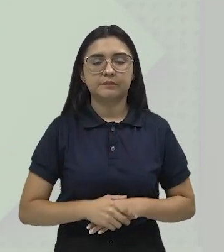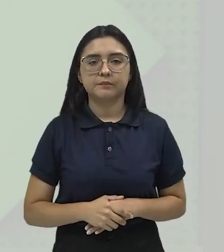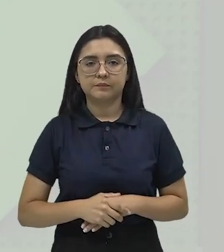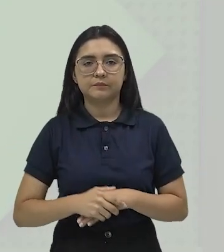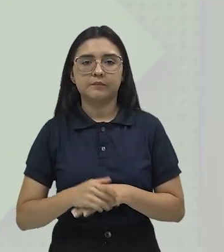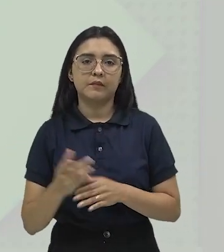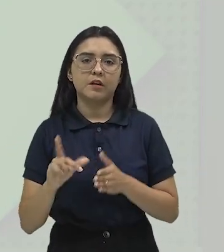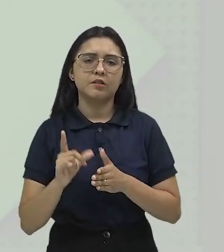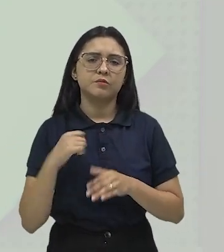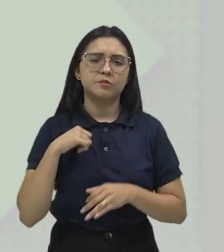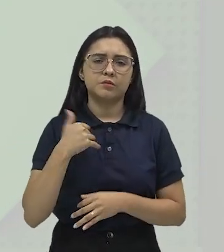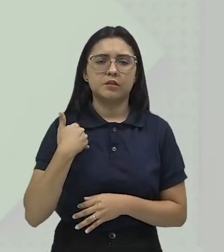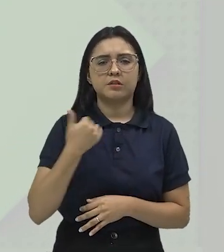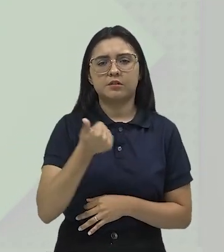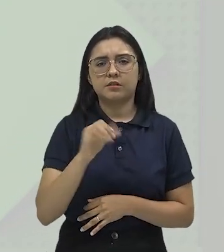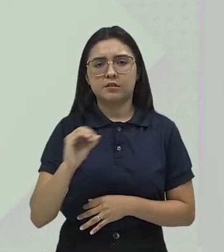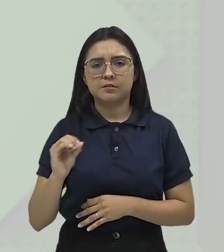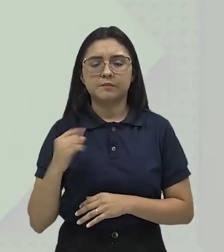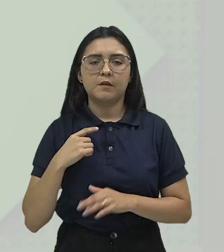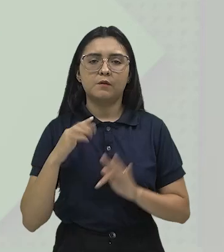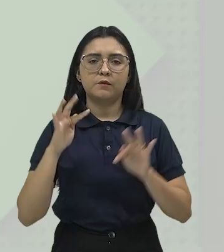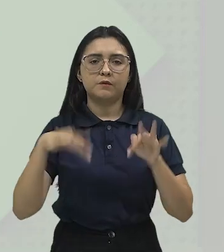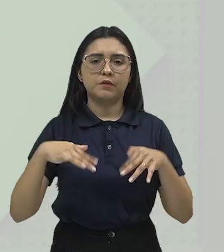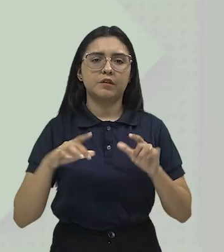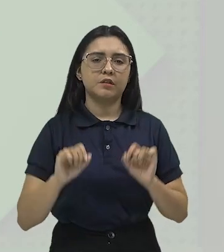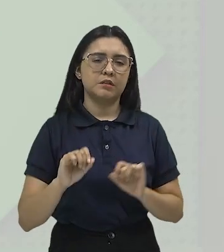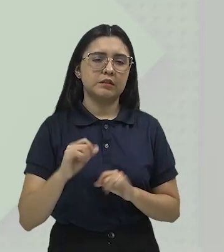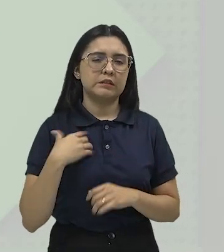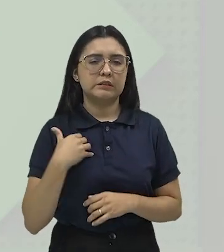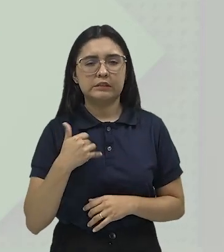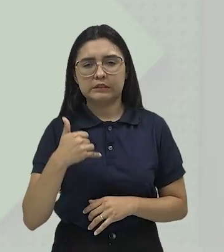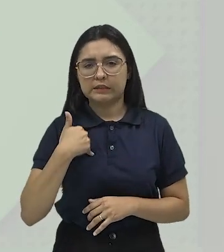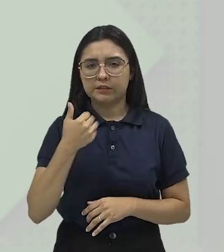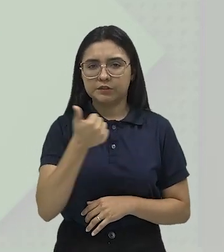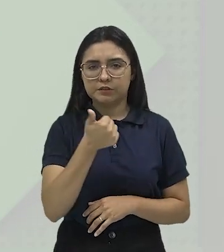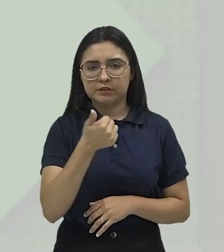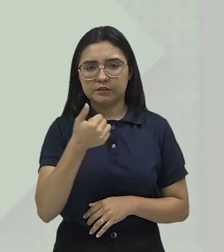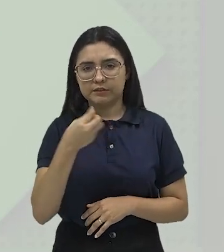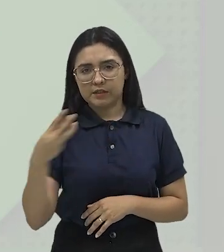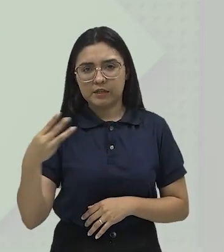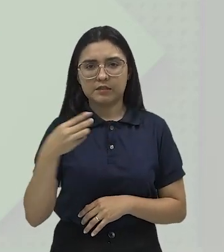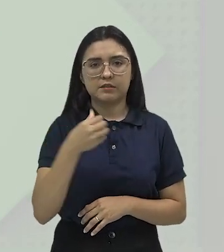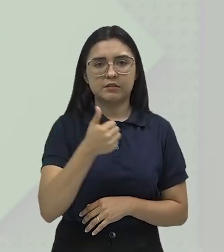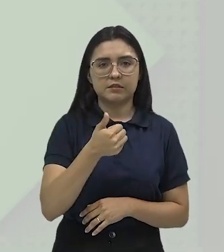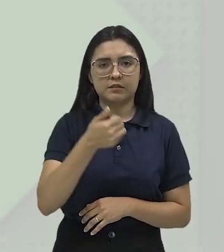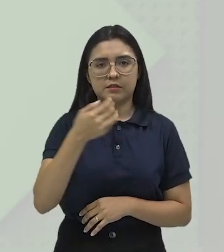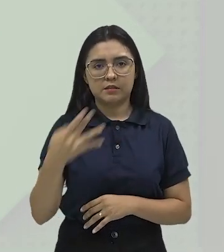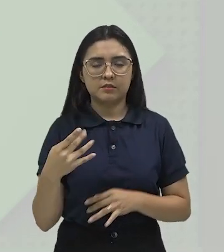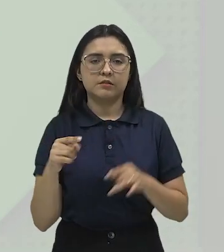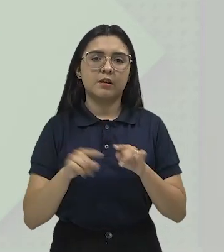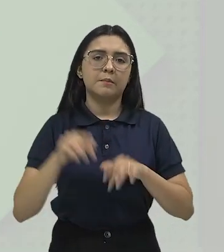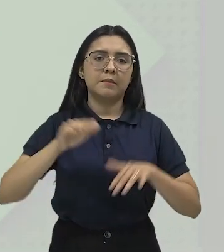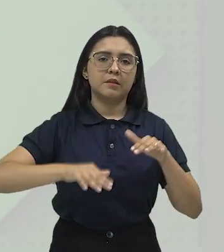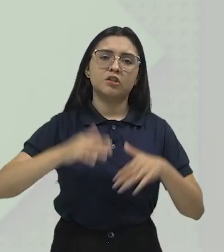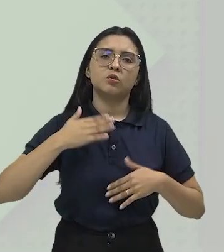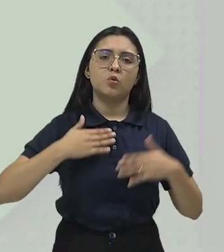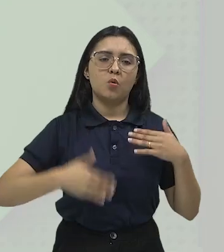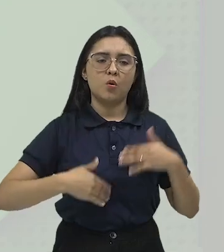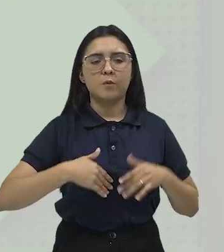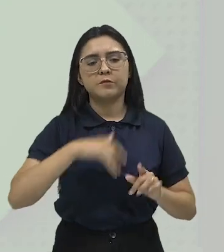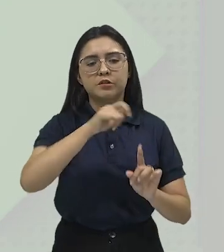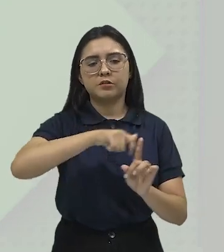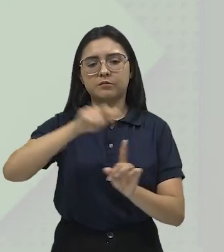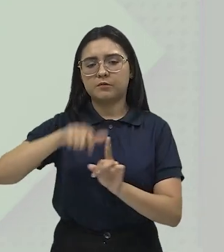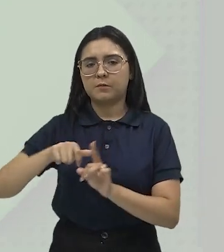10 anos e vai concluir somente ali entre os 13 e 14 anos e dependendo até do organismo de cada pessoa,